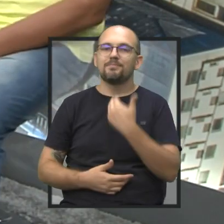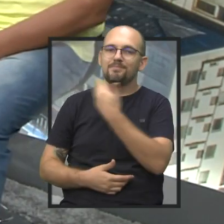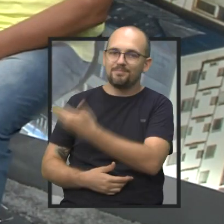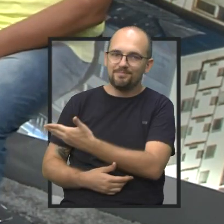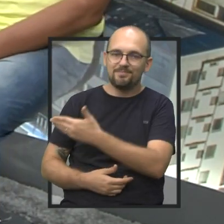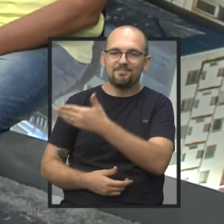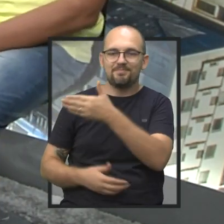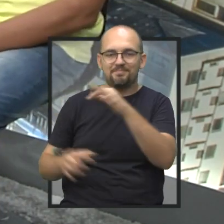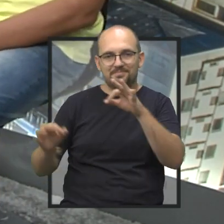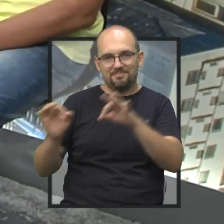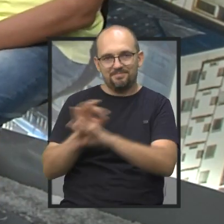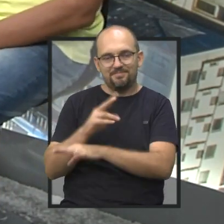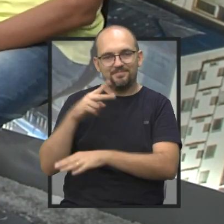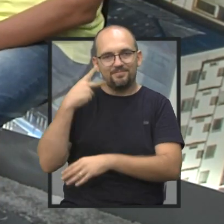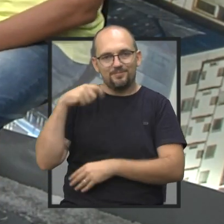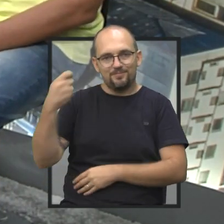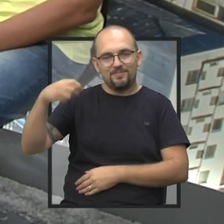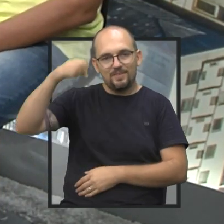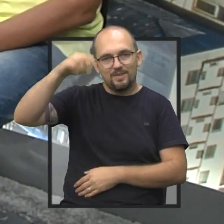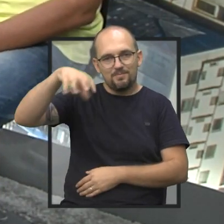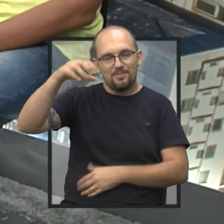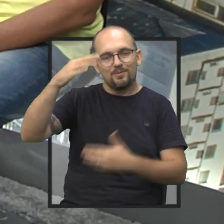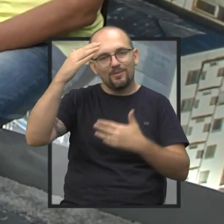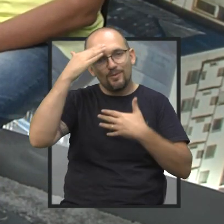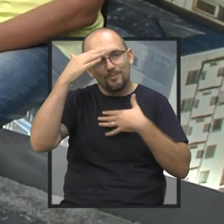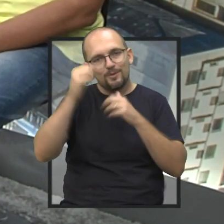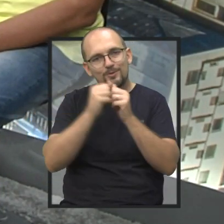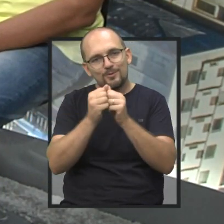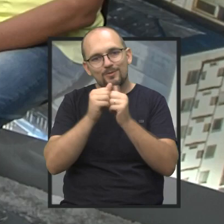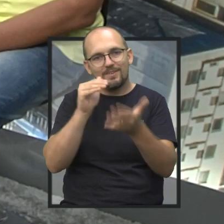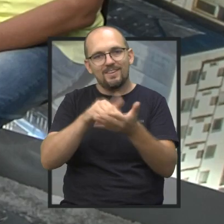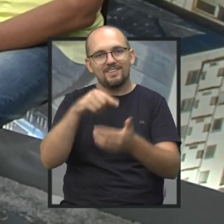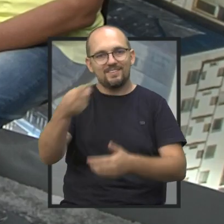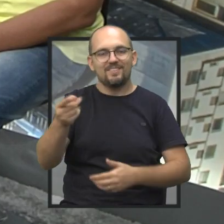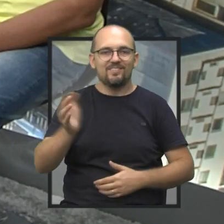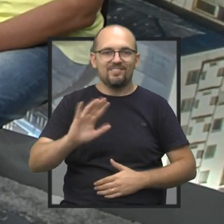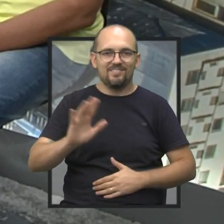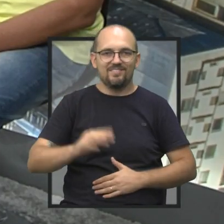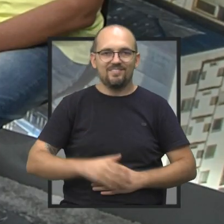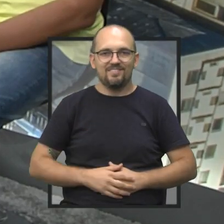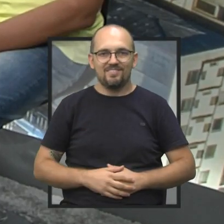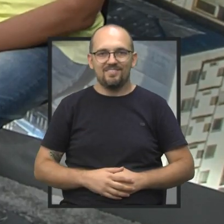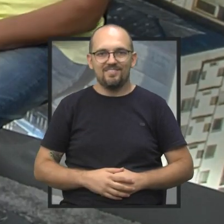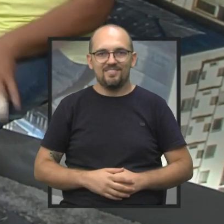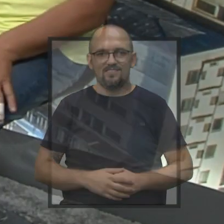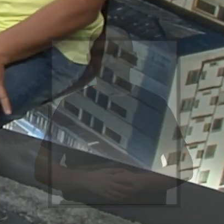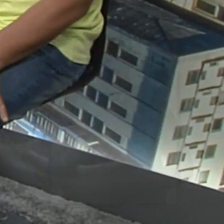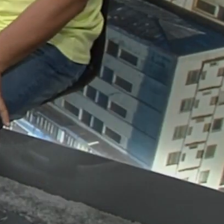os votos do vereador Carlos Alberto Lampião. Muito obrigado pela sua companhia e até o próximo programa.